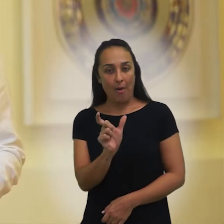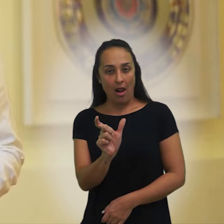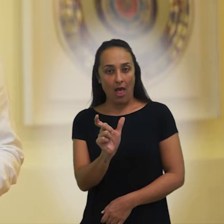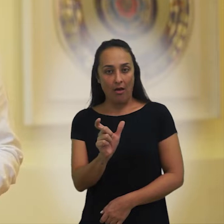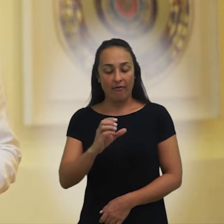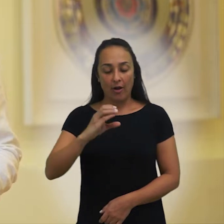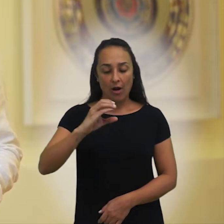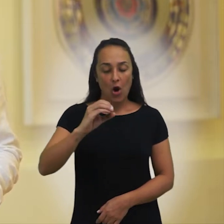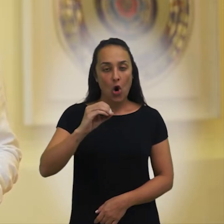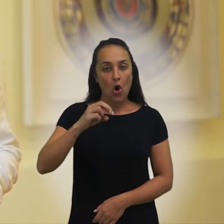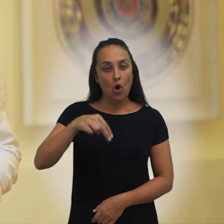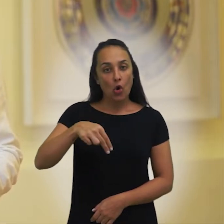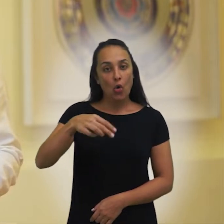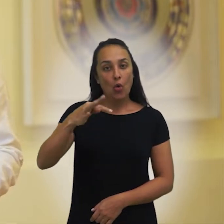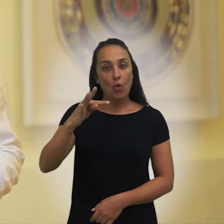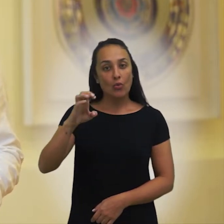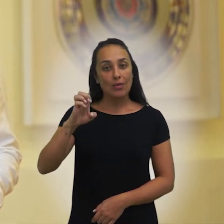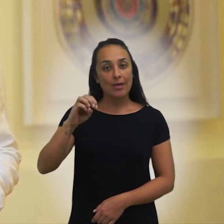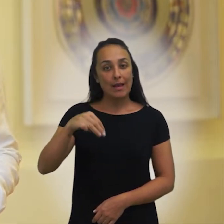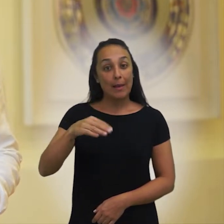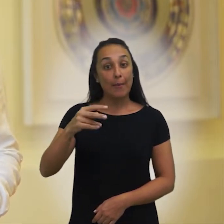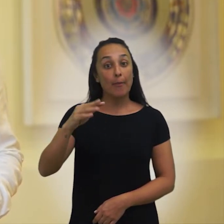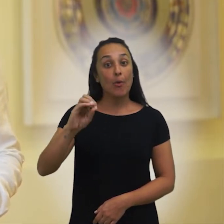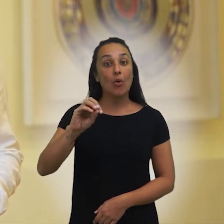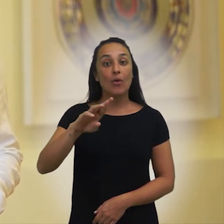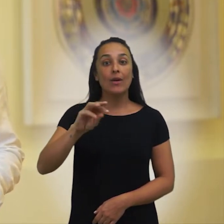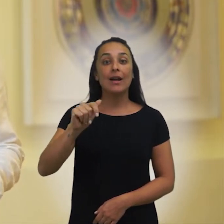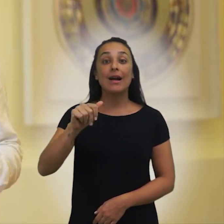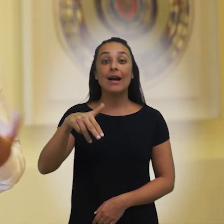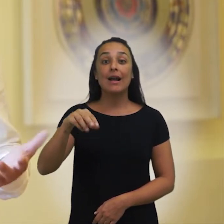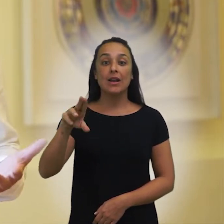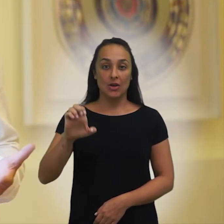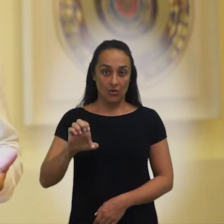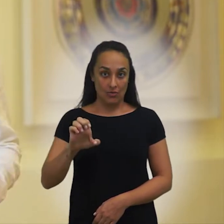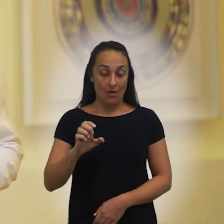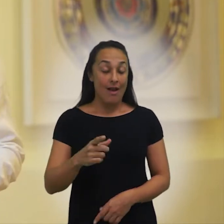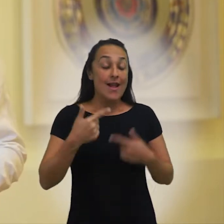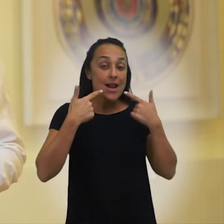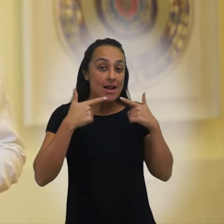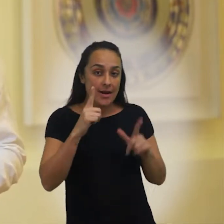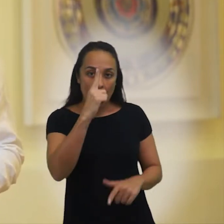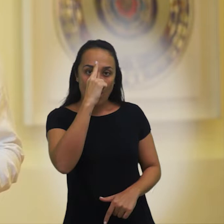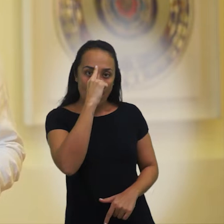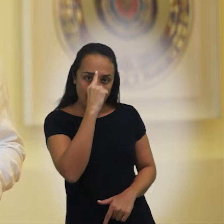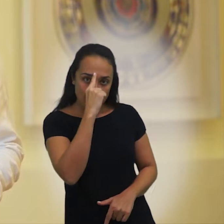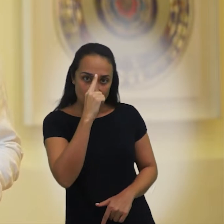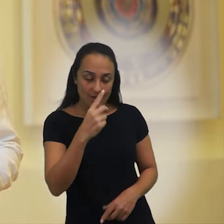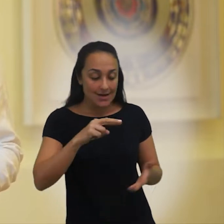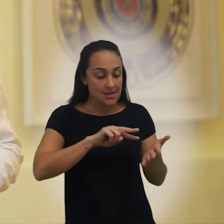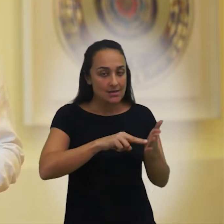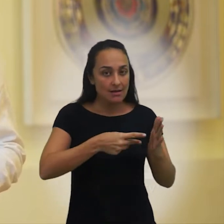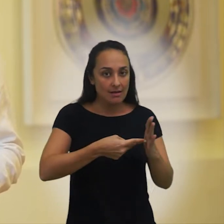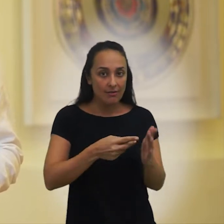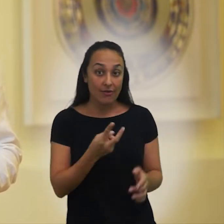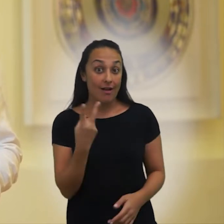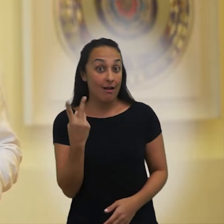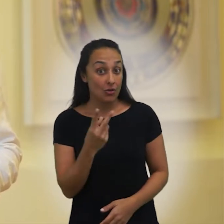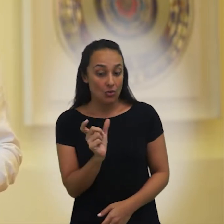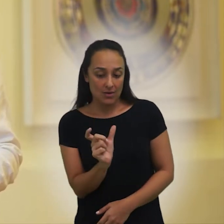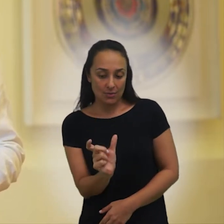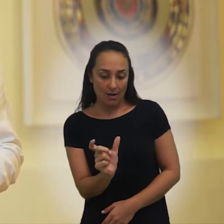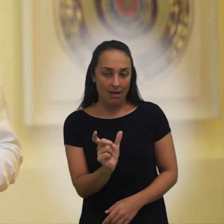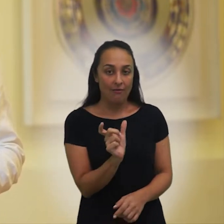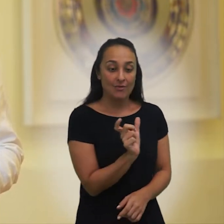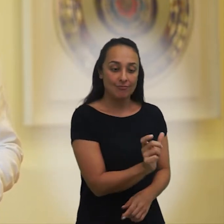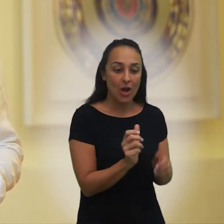Do latim, o vocábulo contemporâneo corresponde à união dos termos com, que significa junto, e tempus, que é